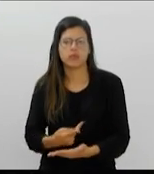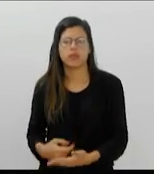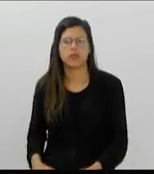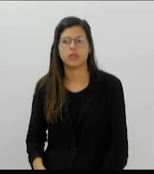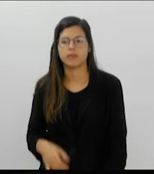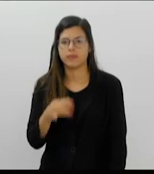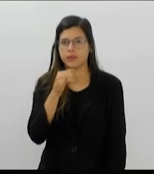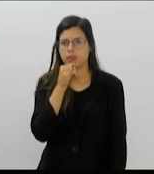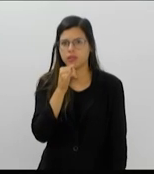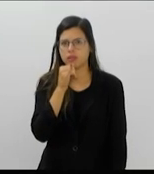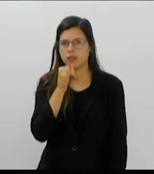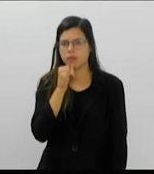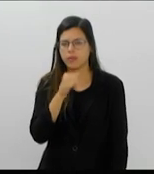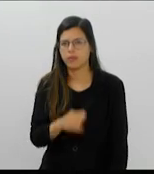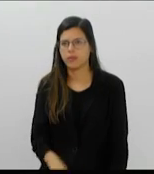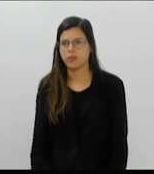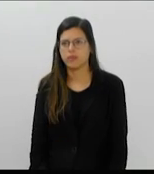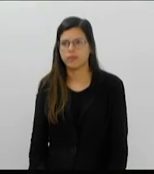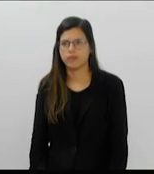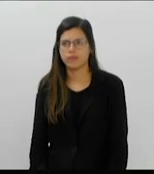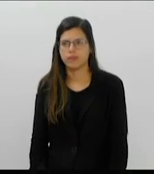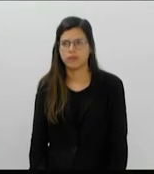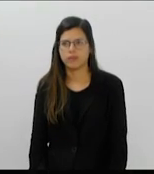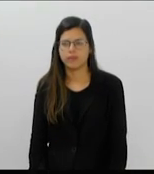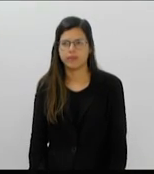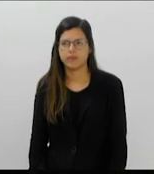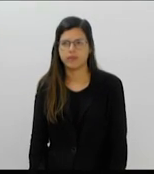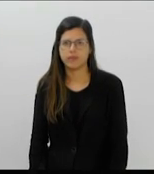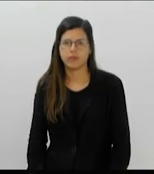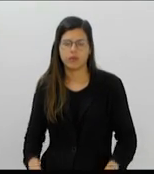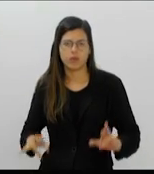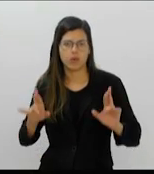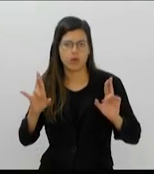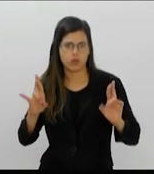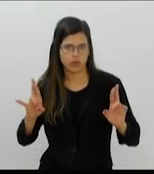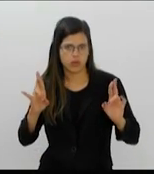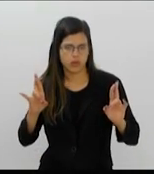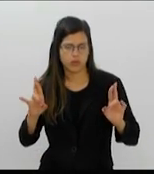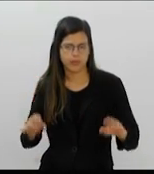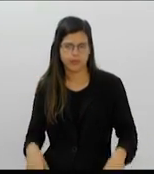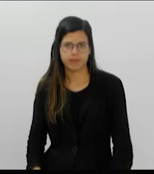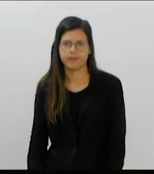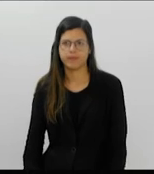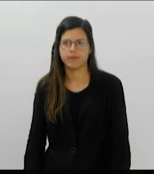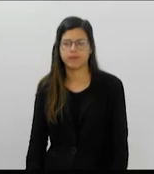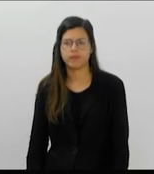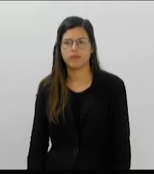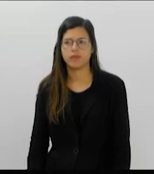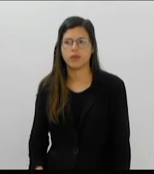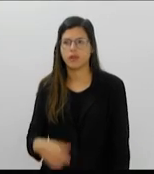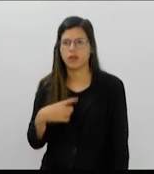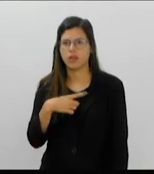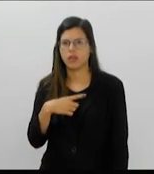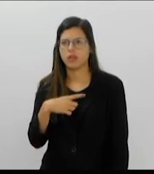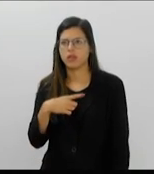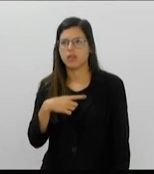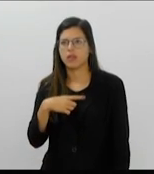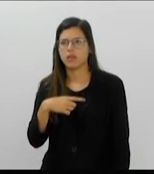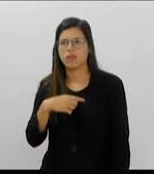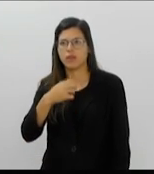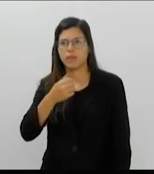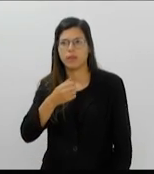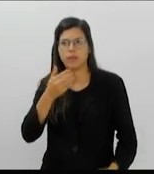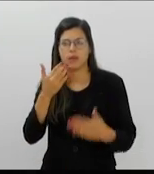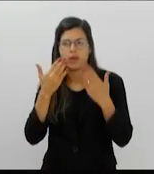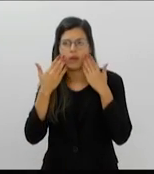por exemplo, o Rock in Rio, que teve a sua primeira apresentação